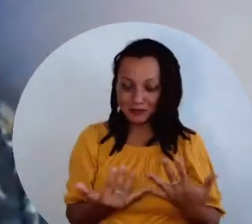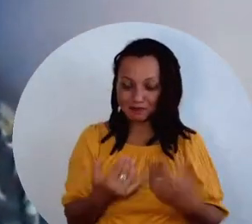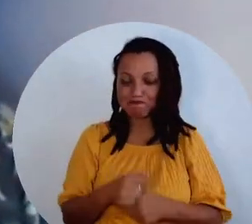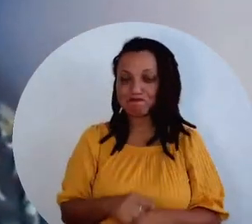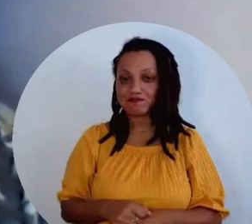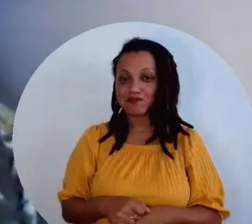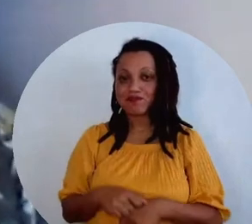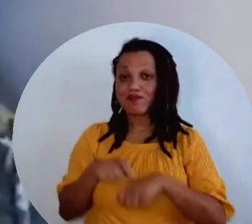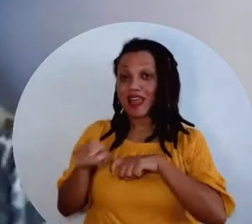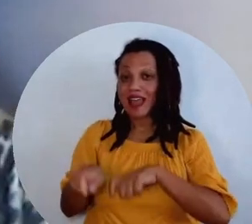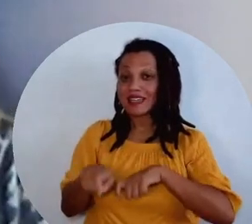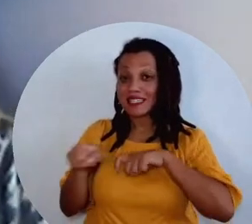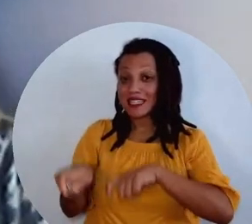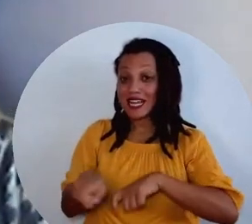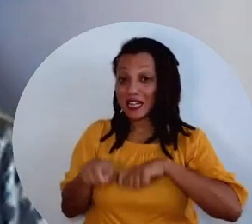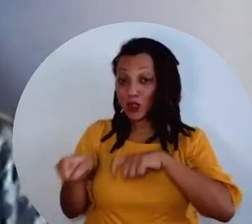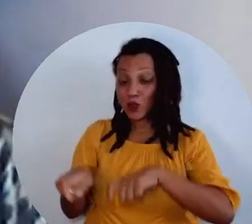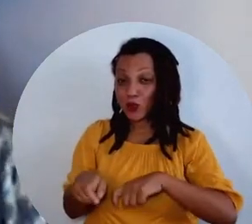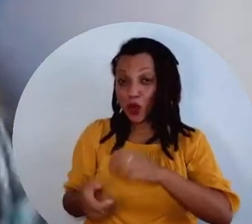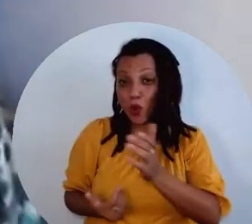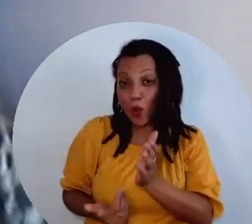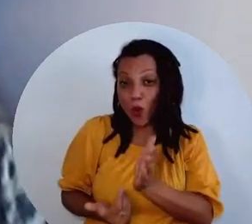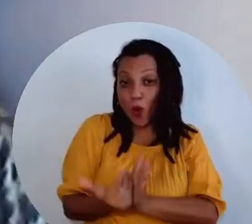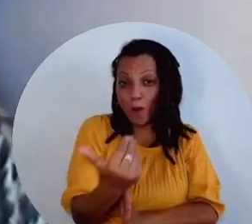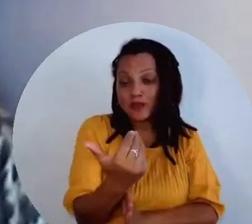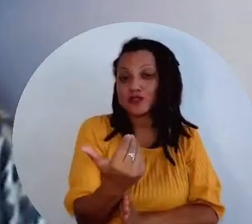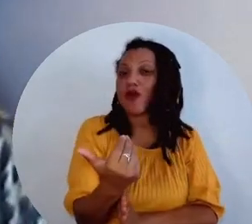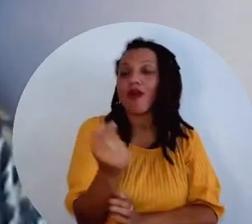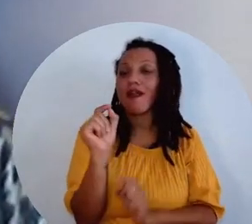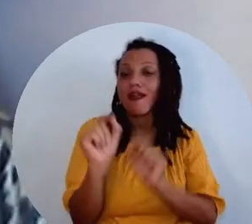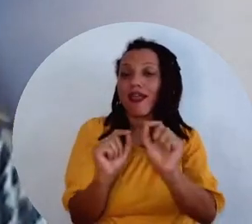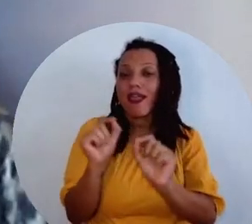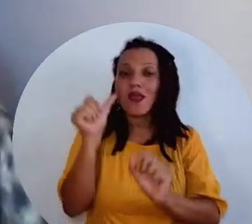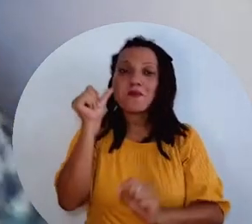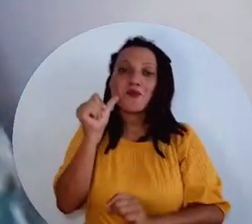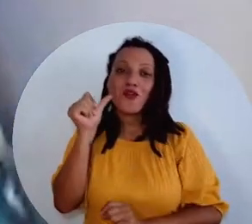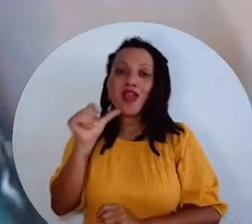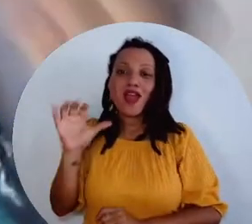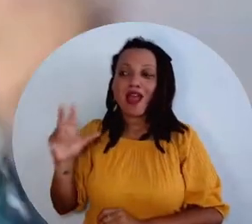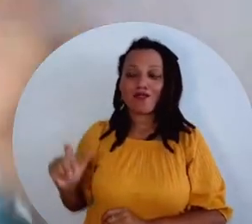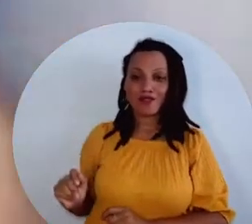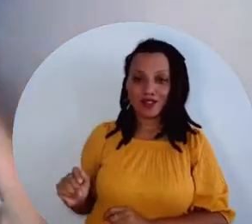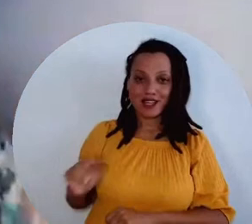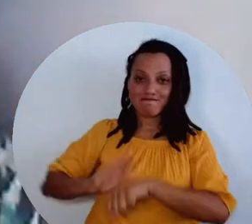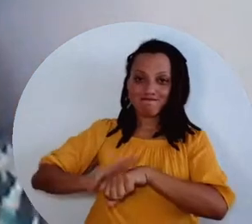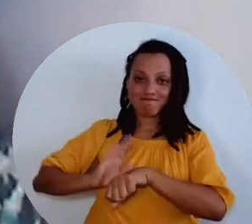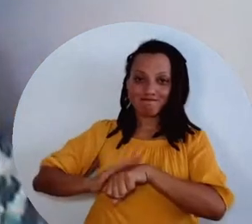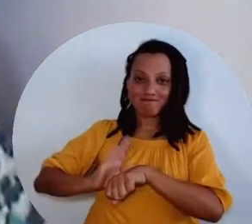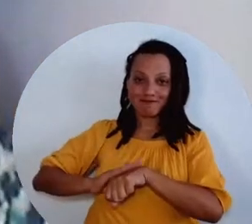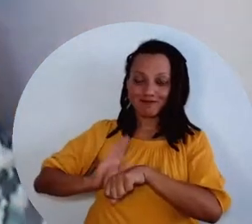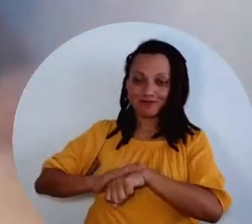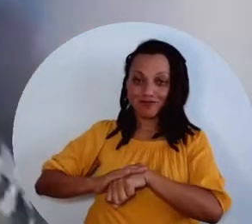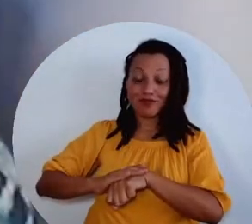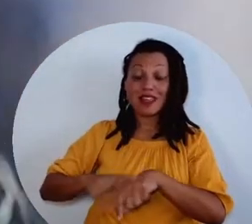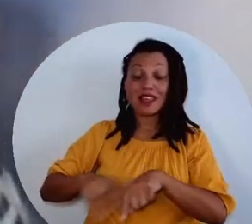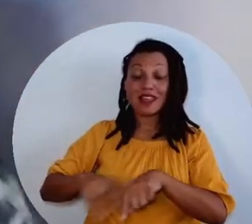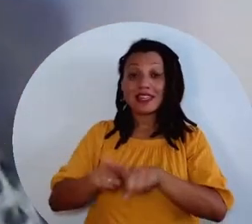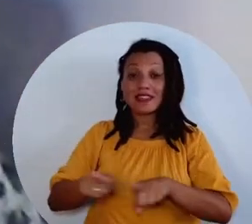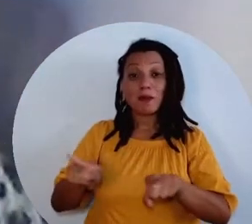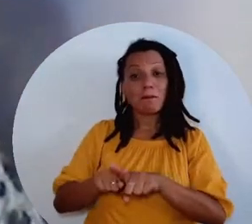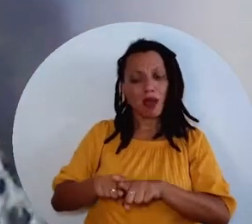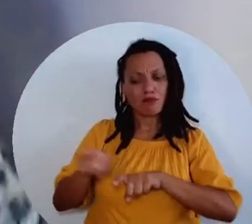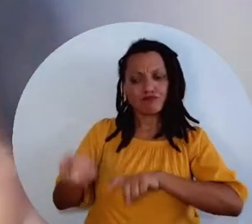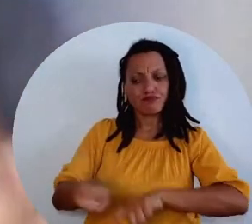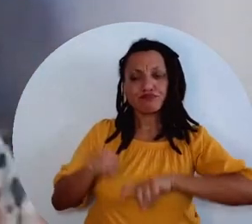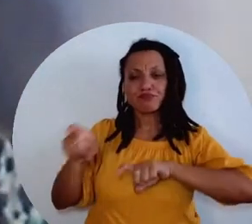a agricultura surge por mãos de mulheres africanas, né? E o surgimento da agricultura traz também